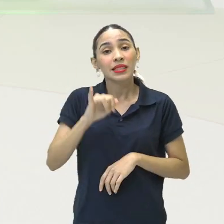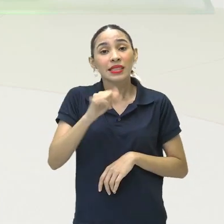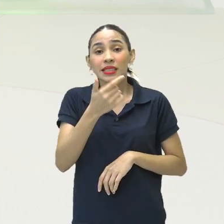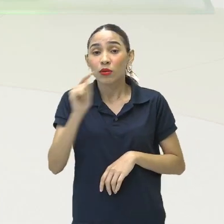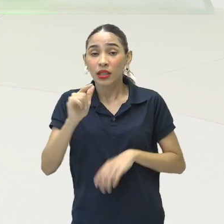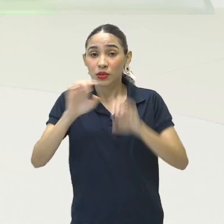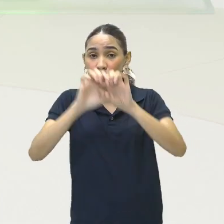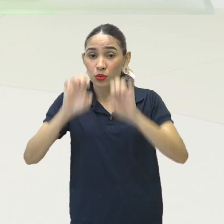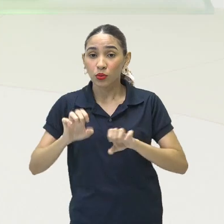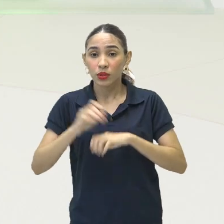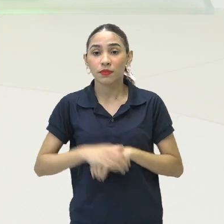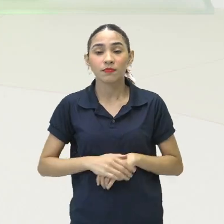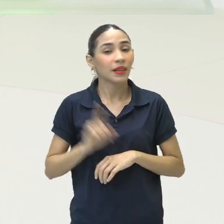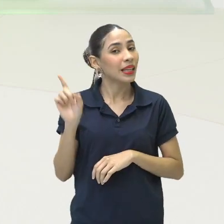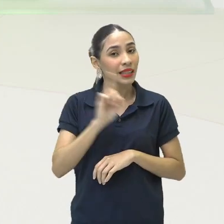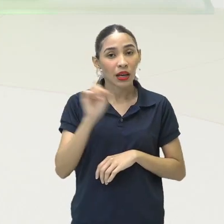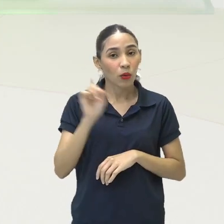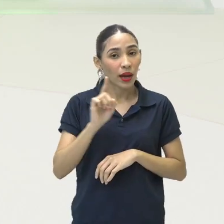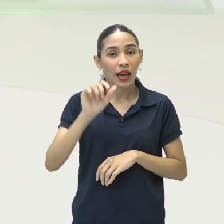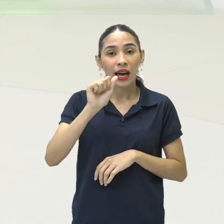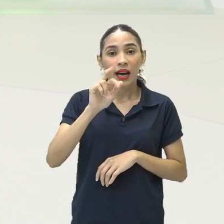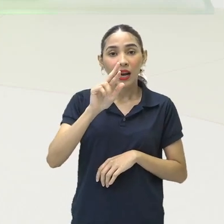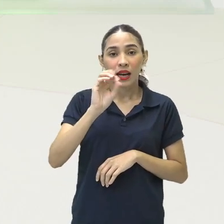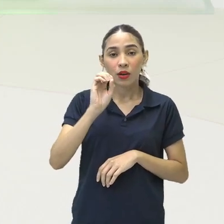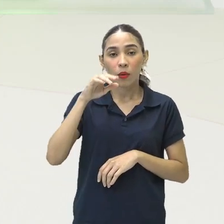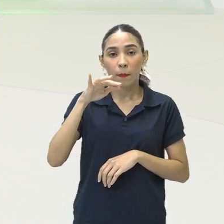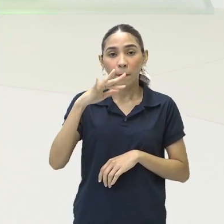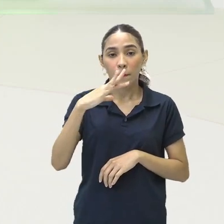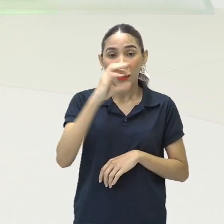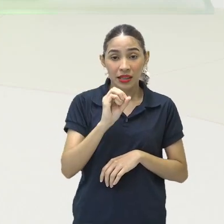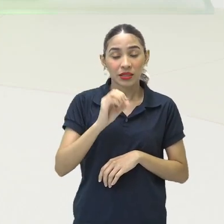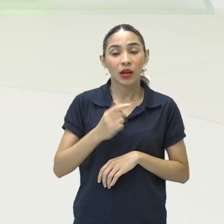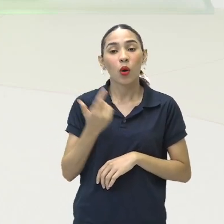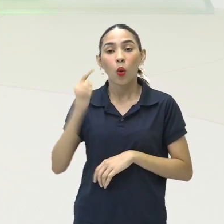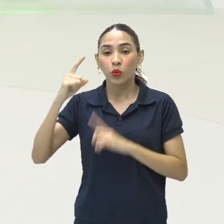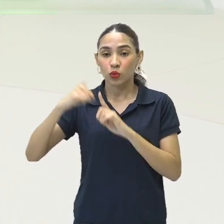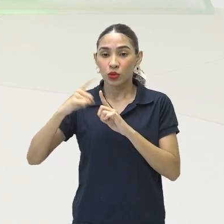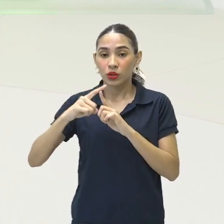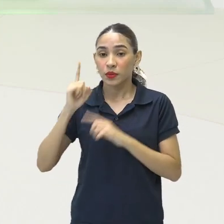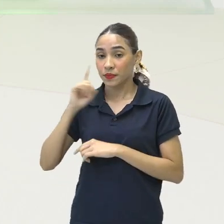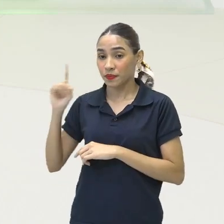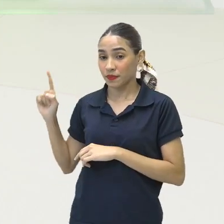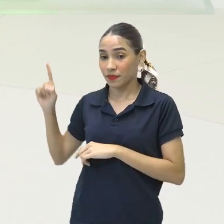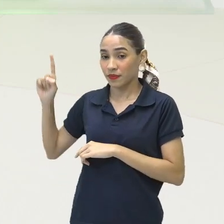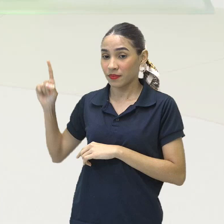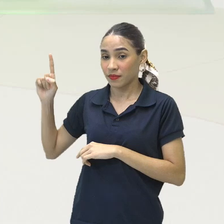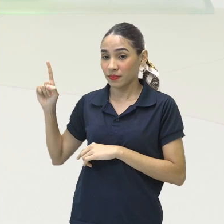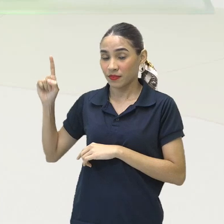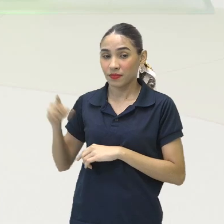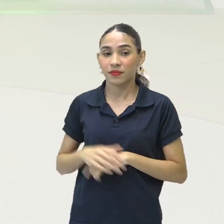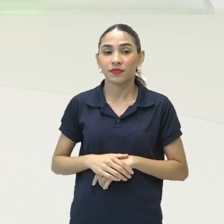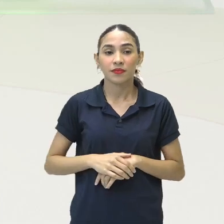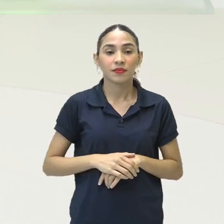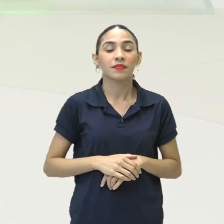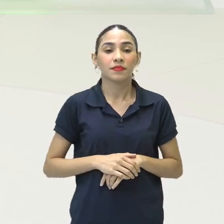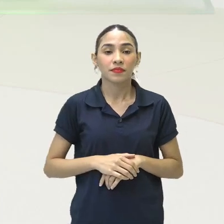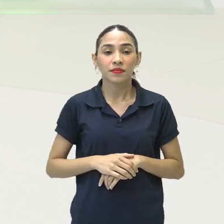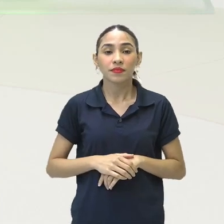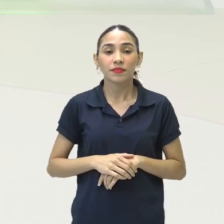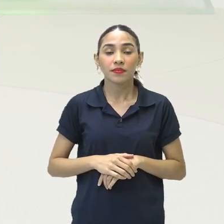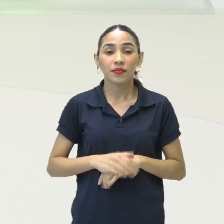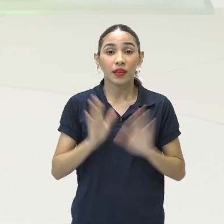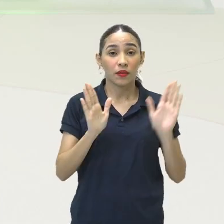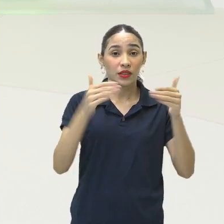essa estrutura? Não é aromática. Então, vai ser esse outro tipo de cadeia. Aromática,